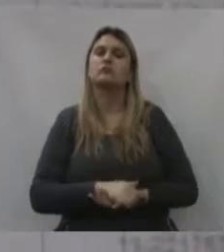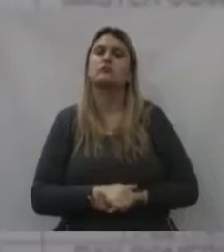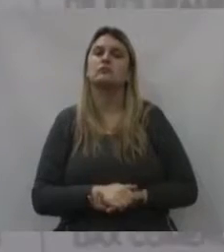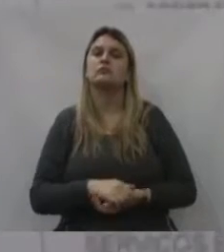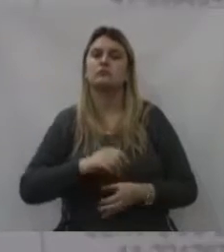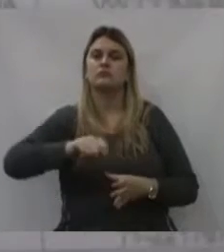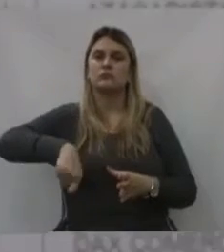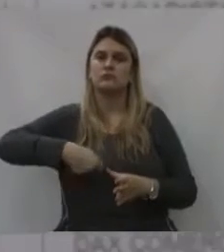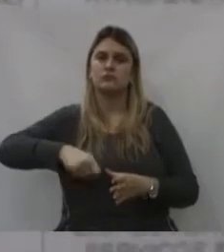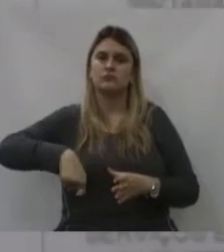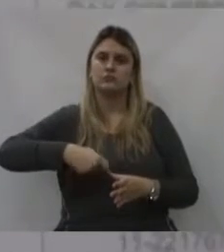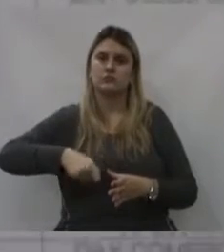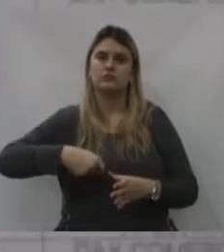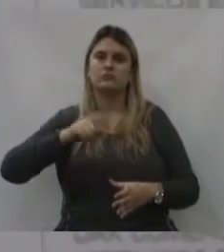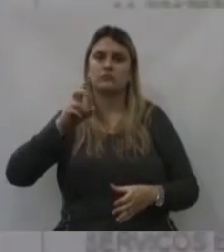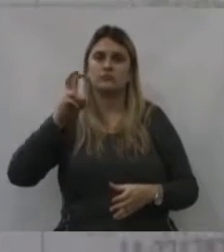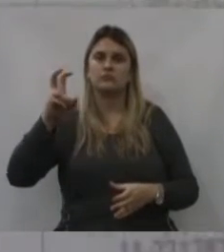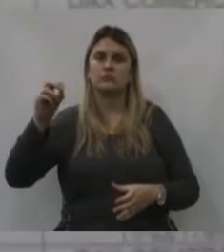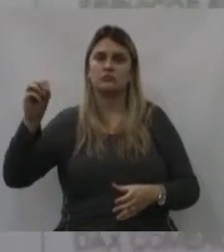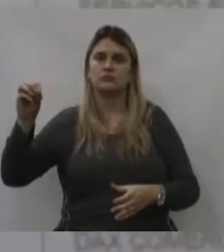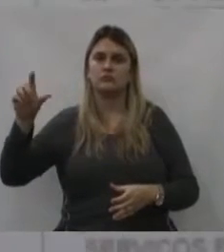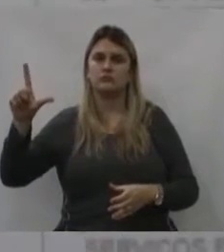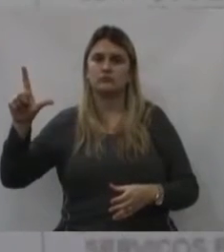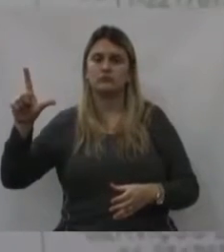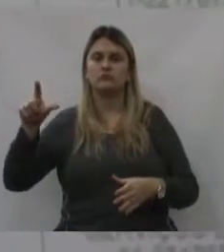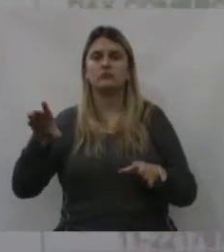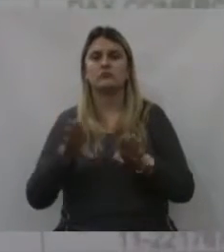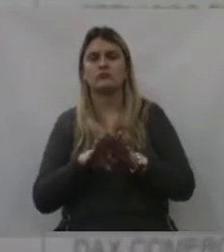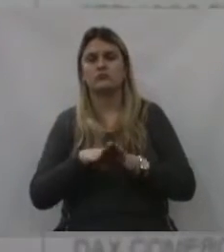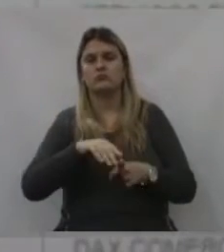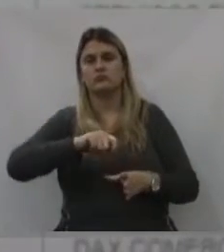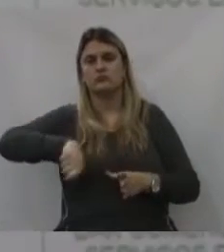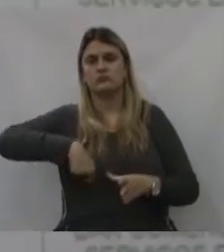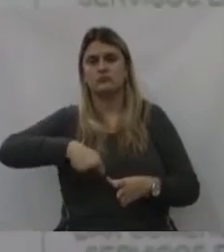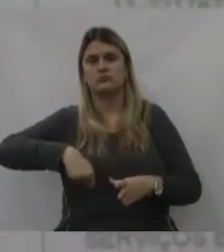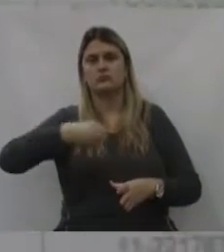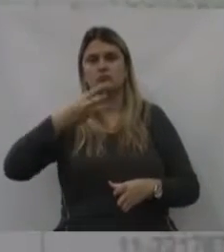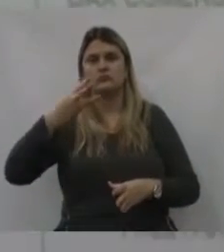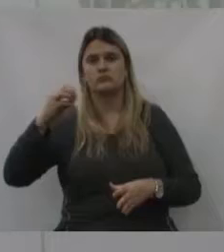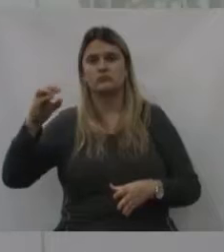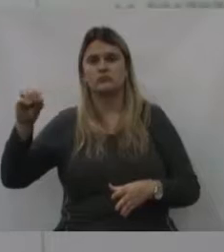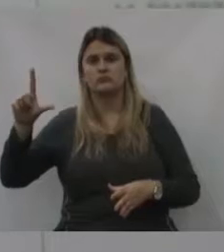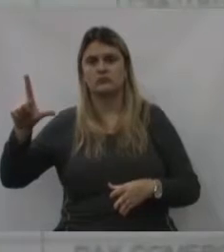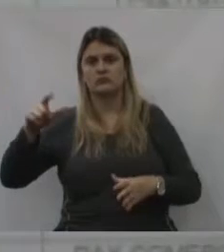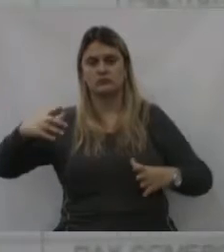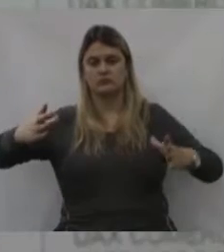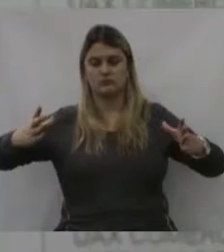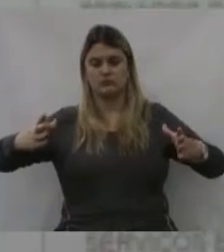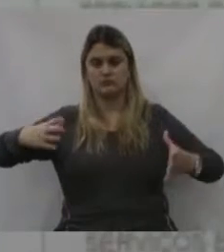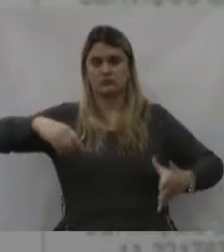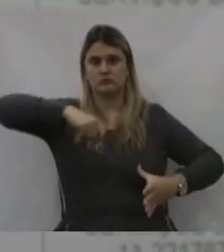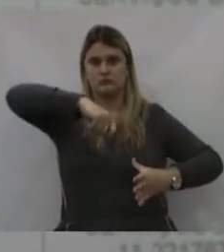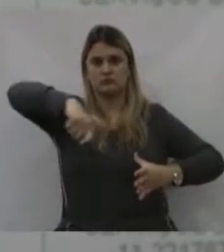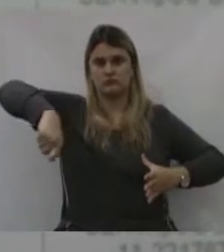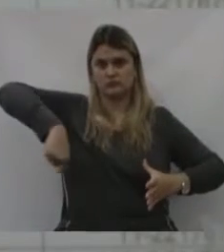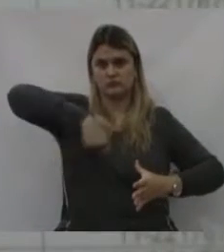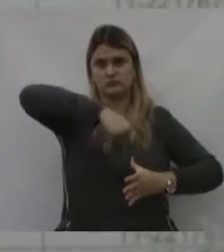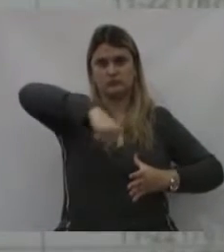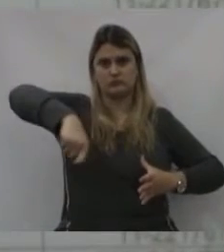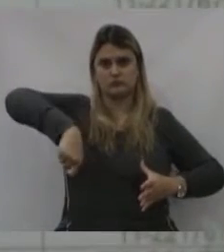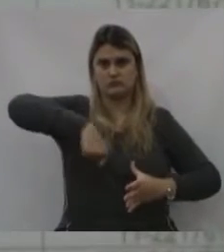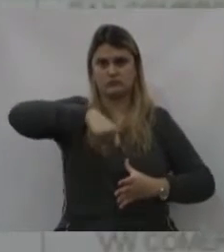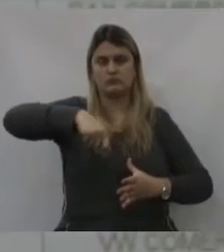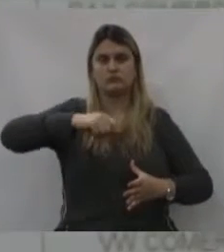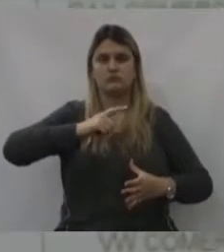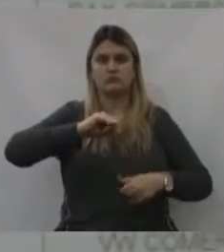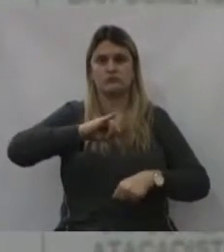rapidamente, as panelas são panelas de 500 litros e são panelas de 300 litros, panelas grandes, né,